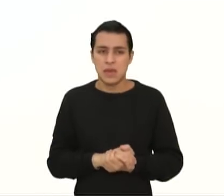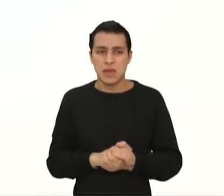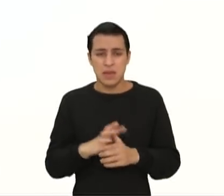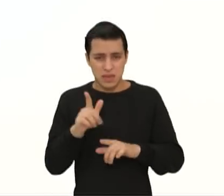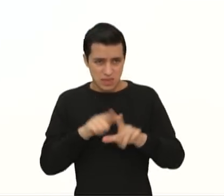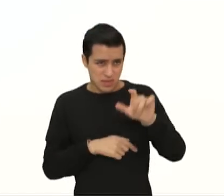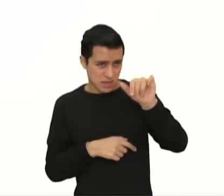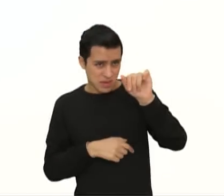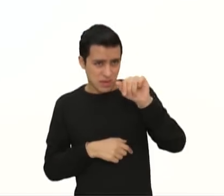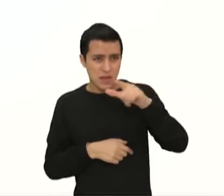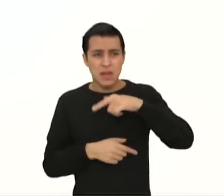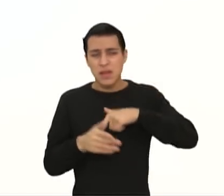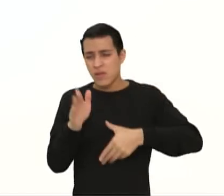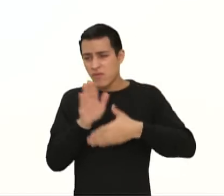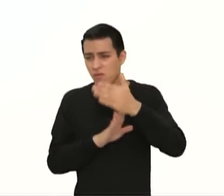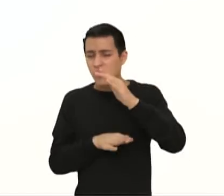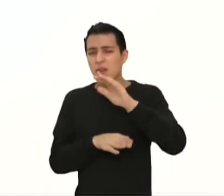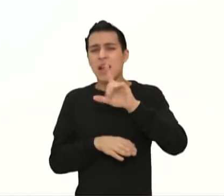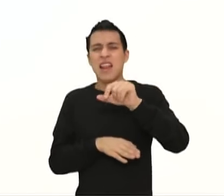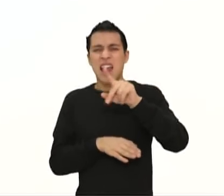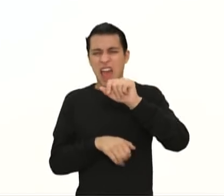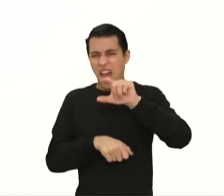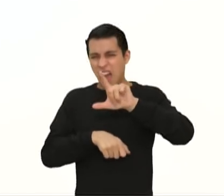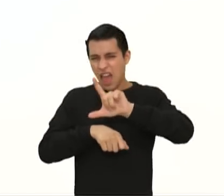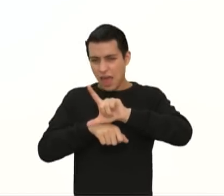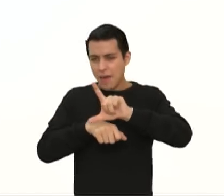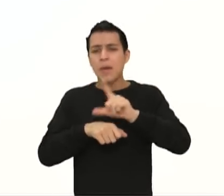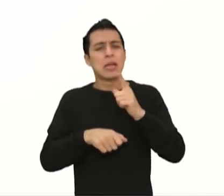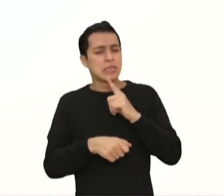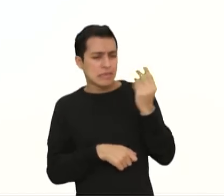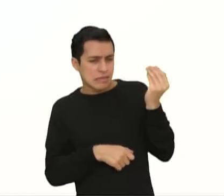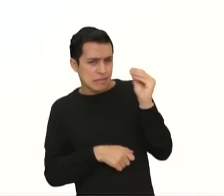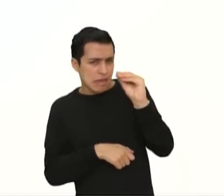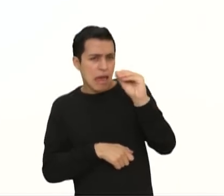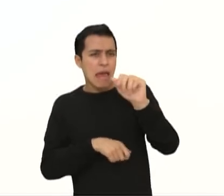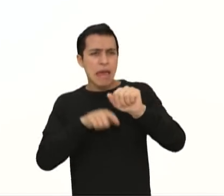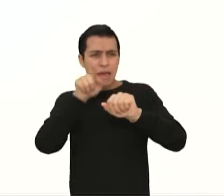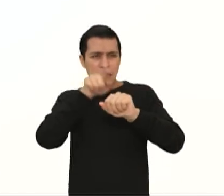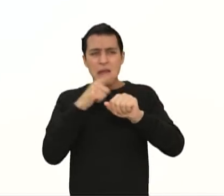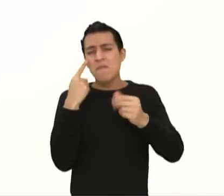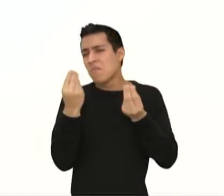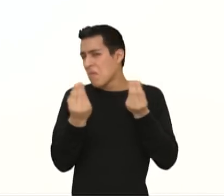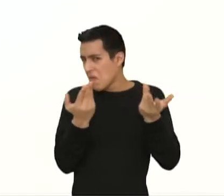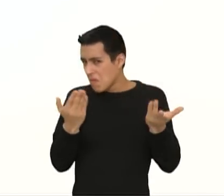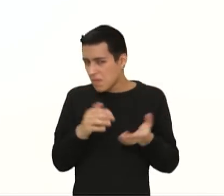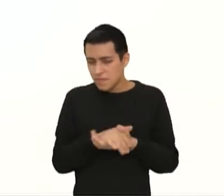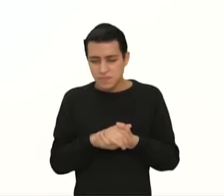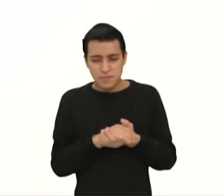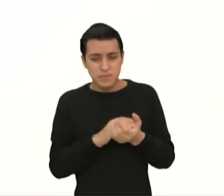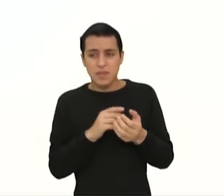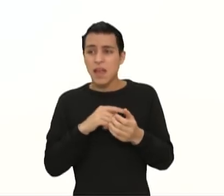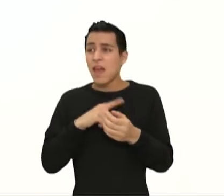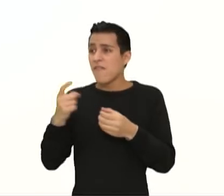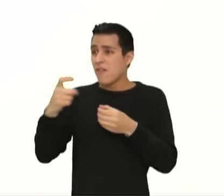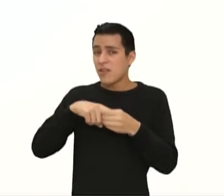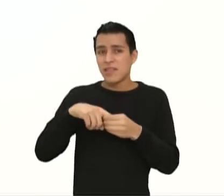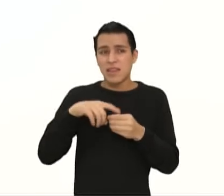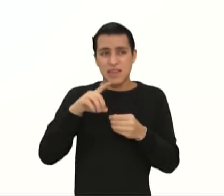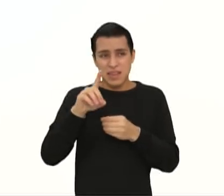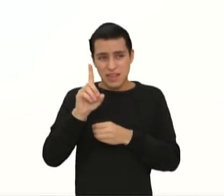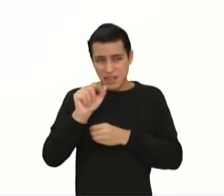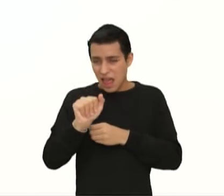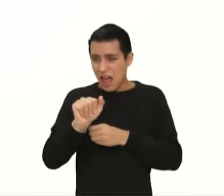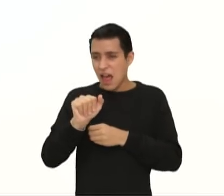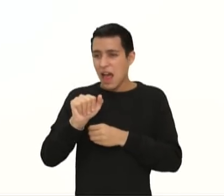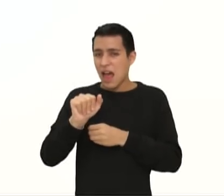Letra A. Fui à Lapa. Ocorre a crase. Faço a troca comigo. Voltei da Lapa. Admitiu o